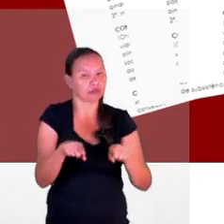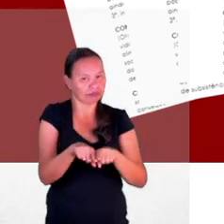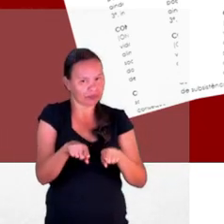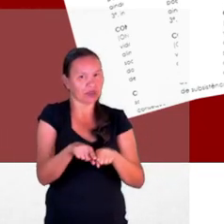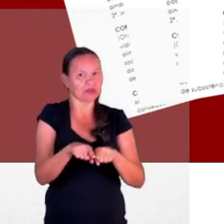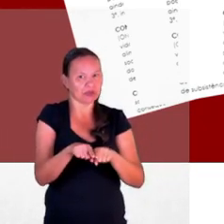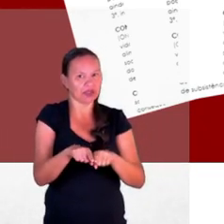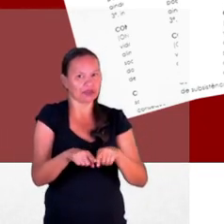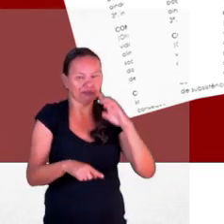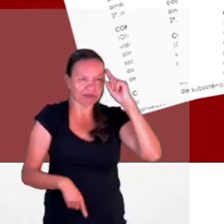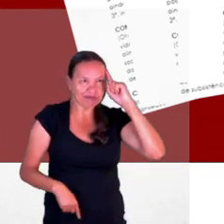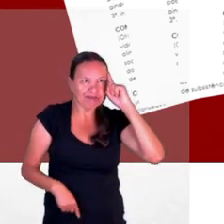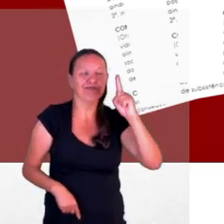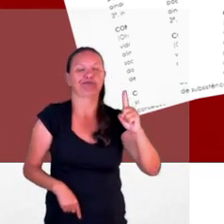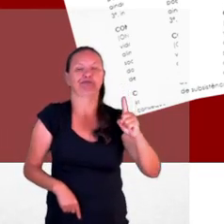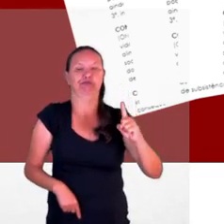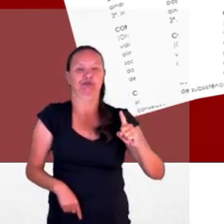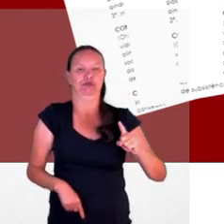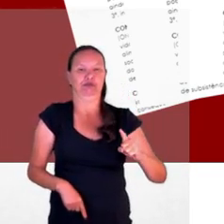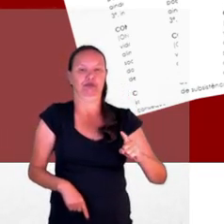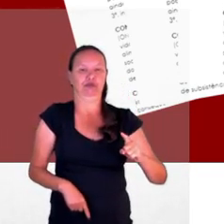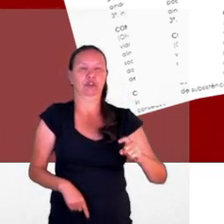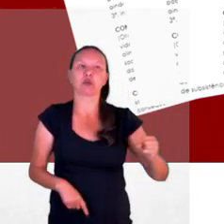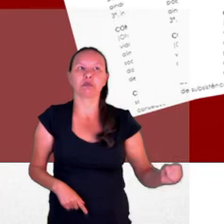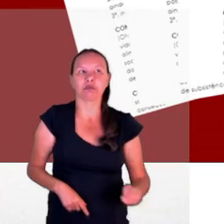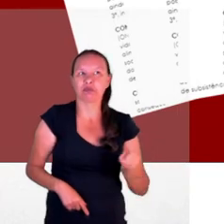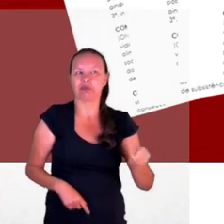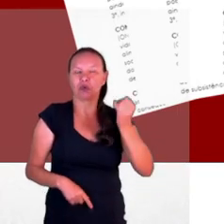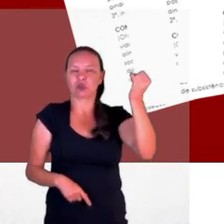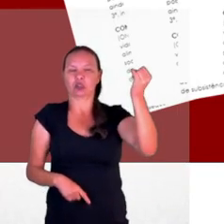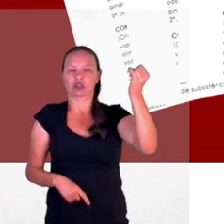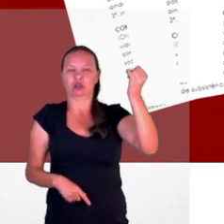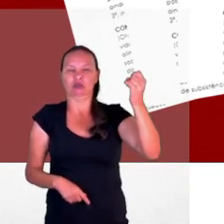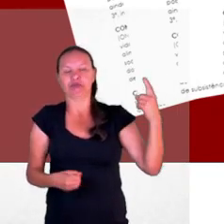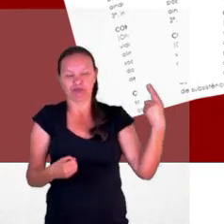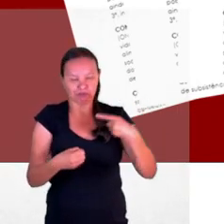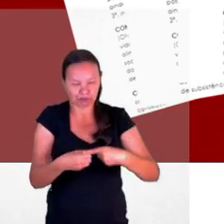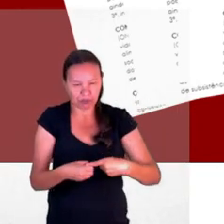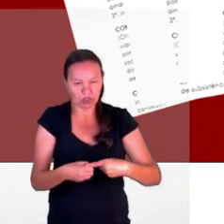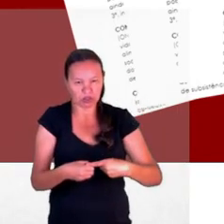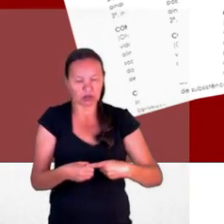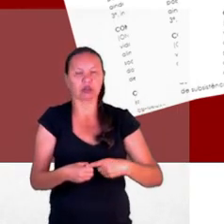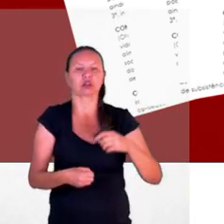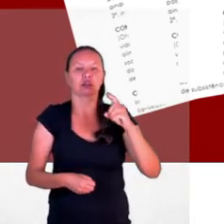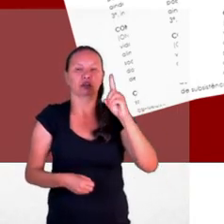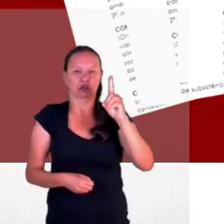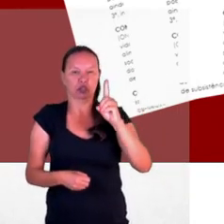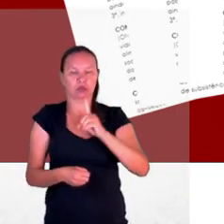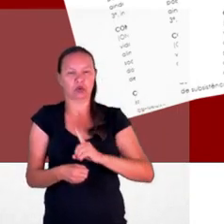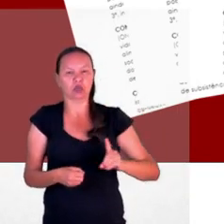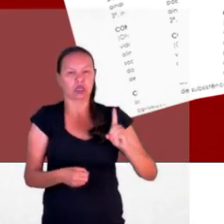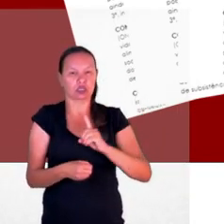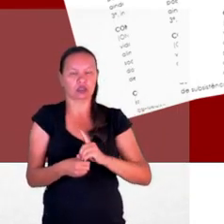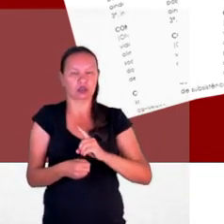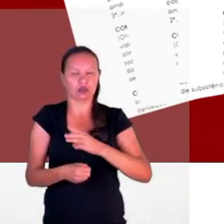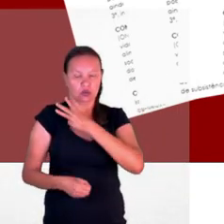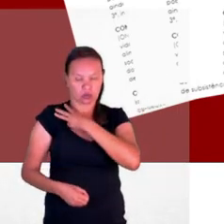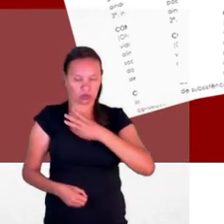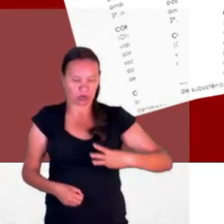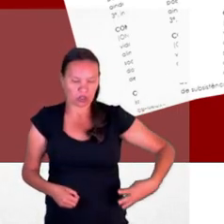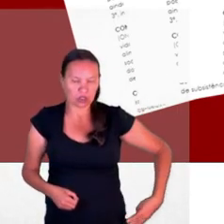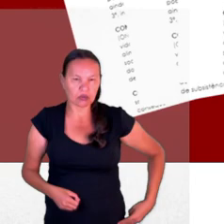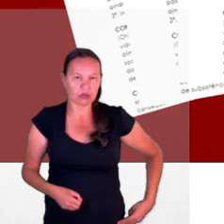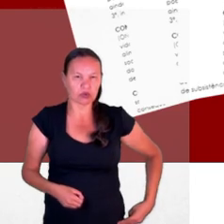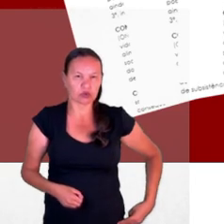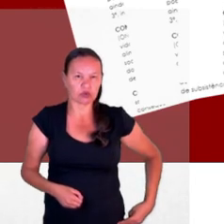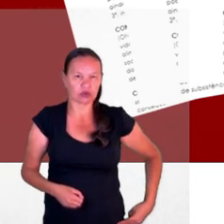esse espaço como um Locus eh privilegiado de participação democrática e uma instituição como o Ministério Público que tem a